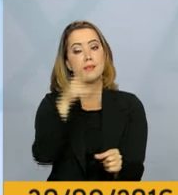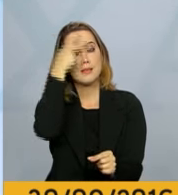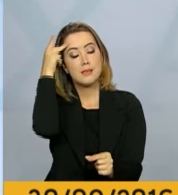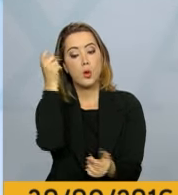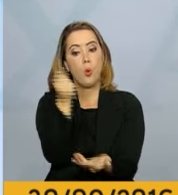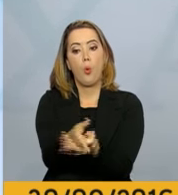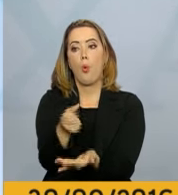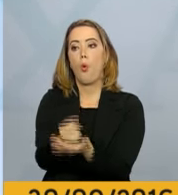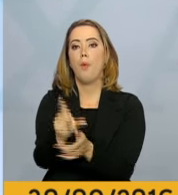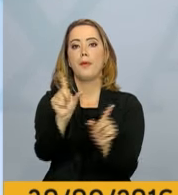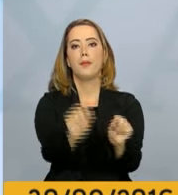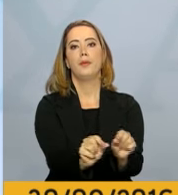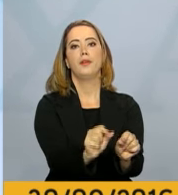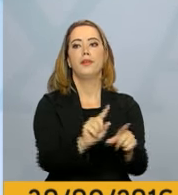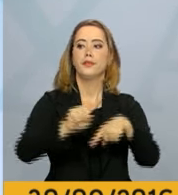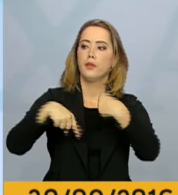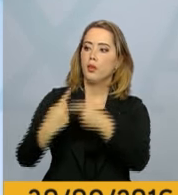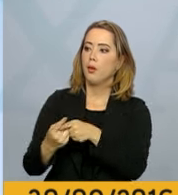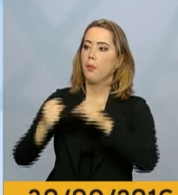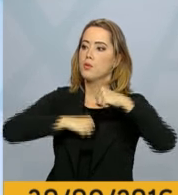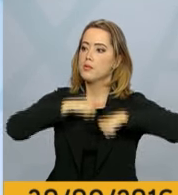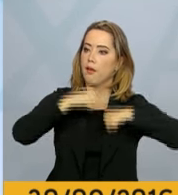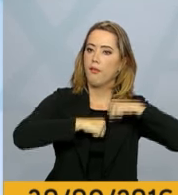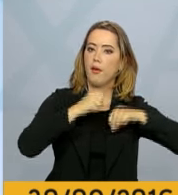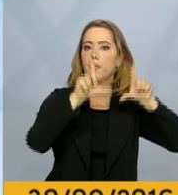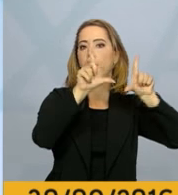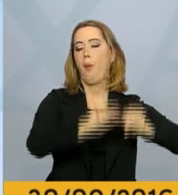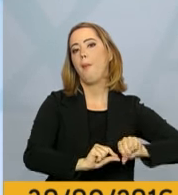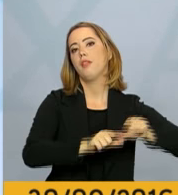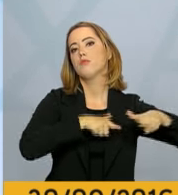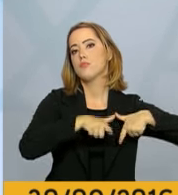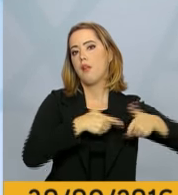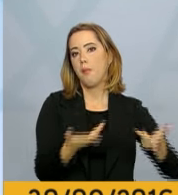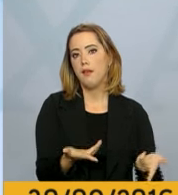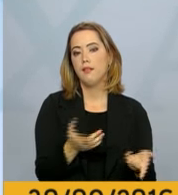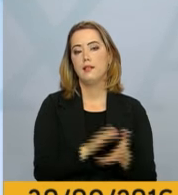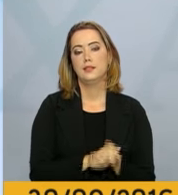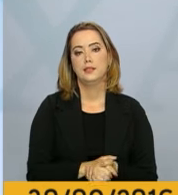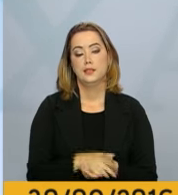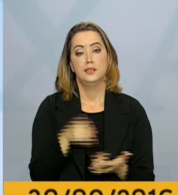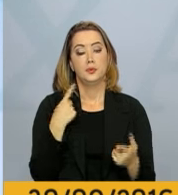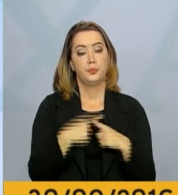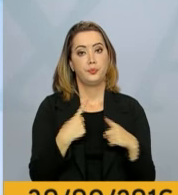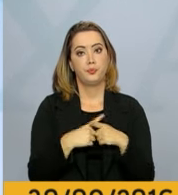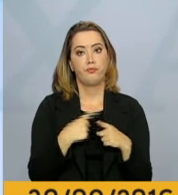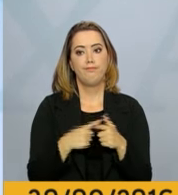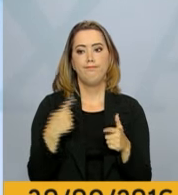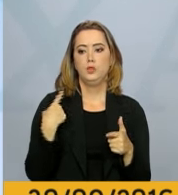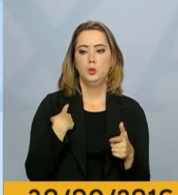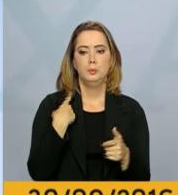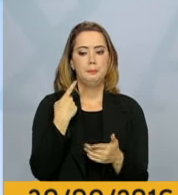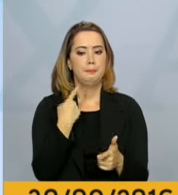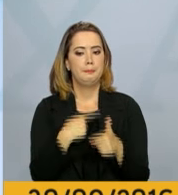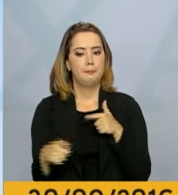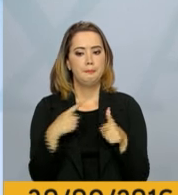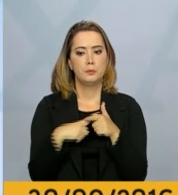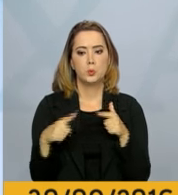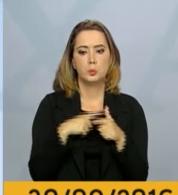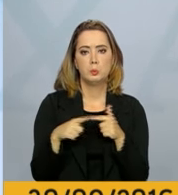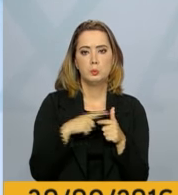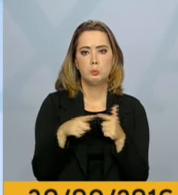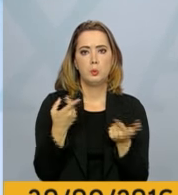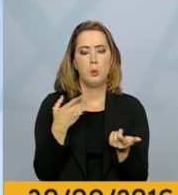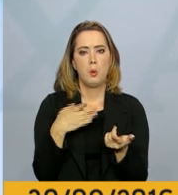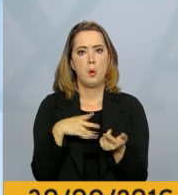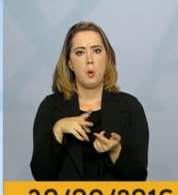se produz menos. E esta é a razão pela qual o país muitas vezes entra numa crise de confiança e de